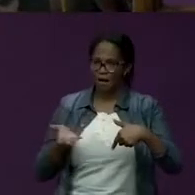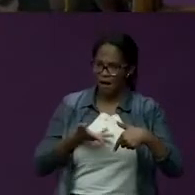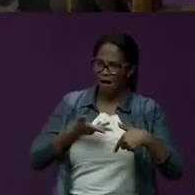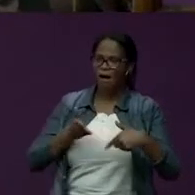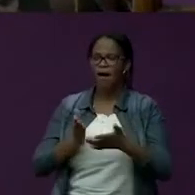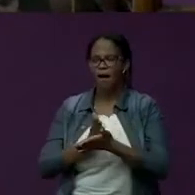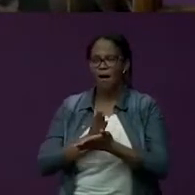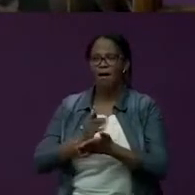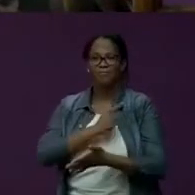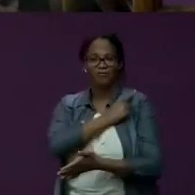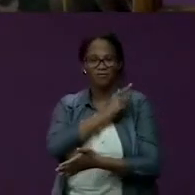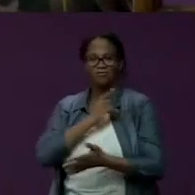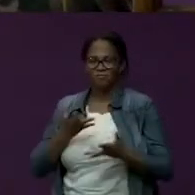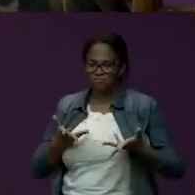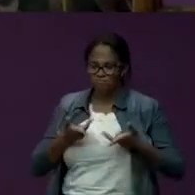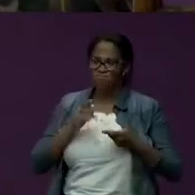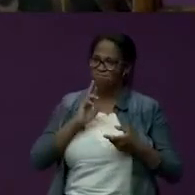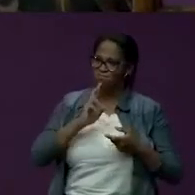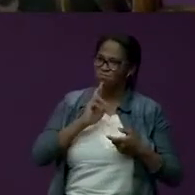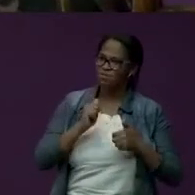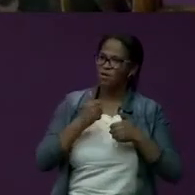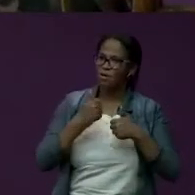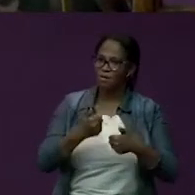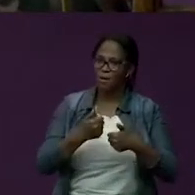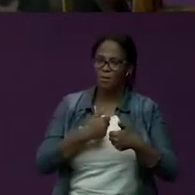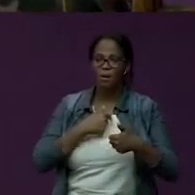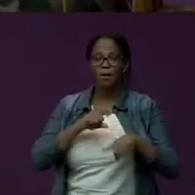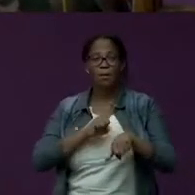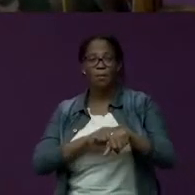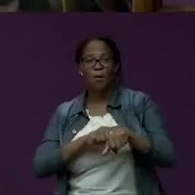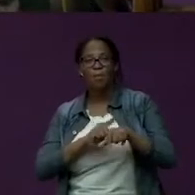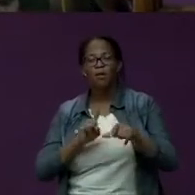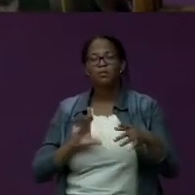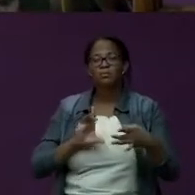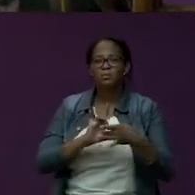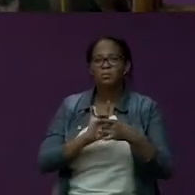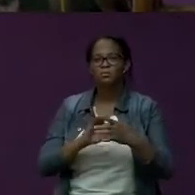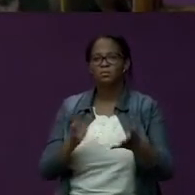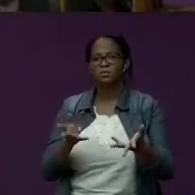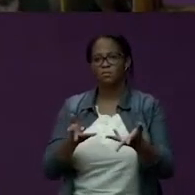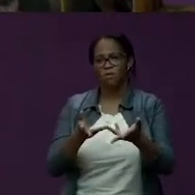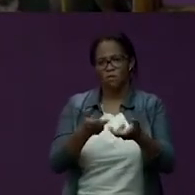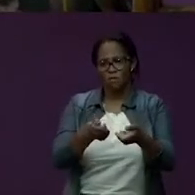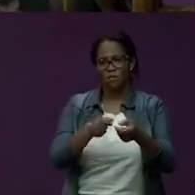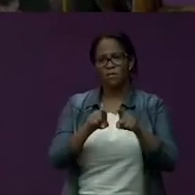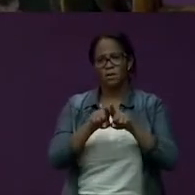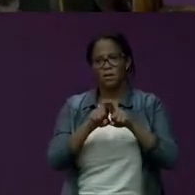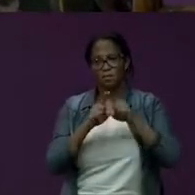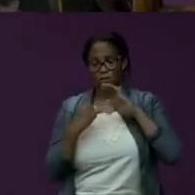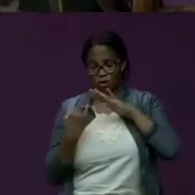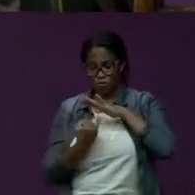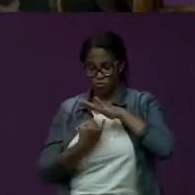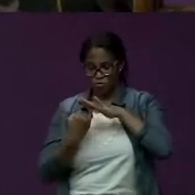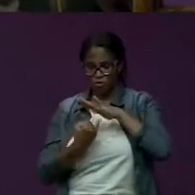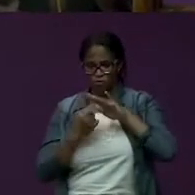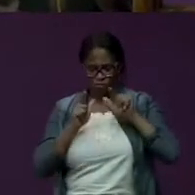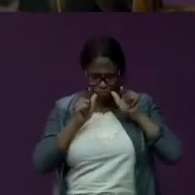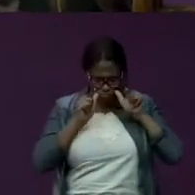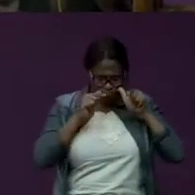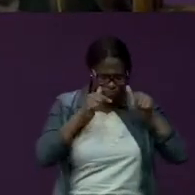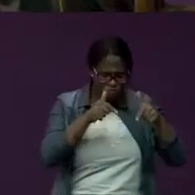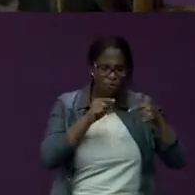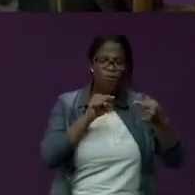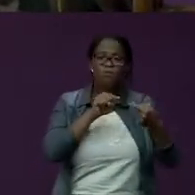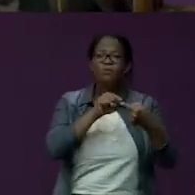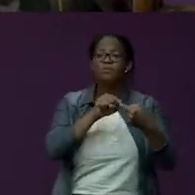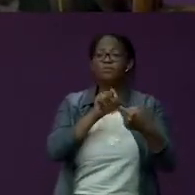suas gestões, por um contexto mais favorável, por uma instituição que se uniu em torno desses objetivos,